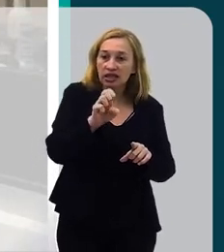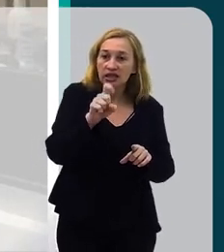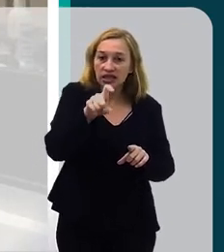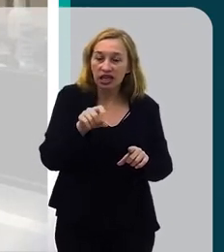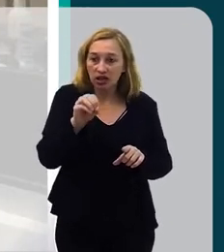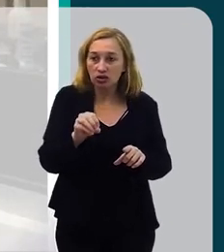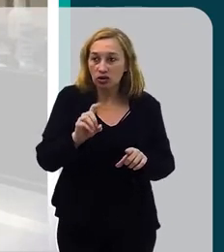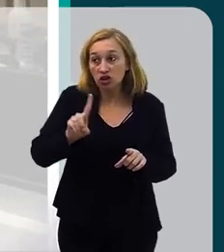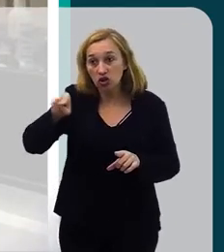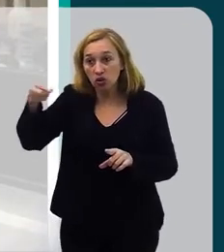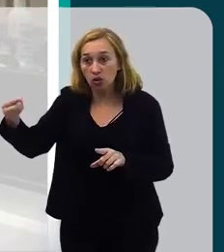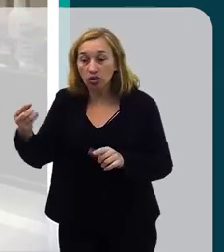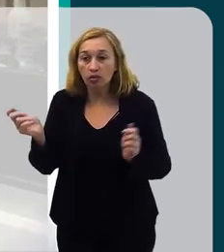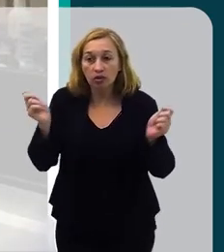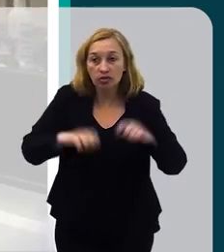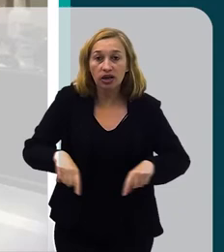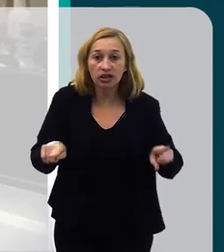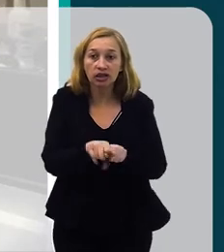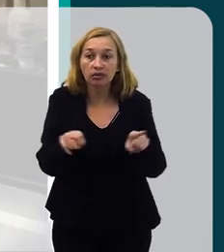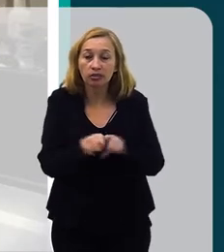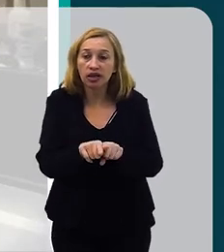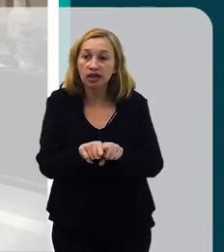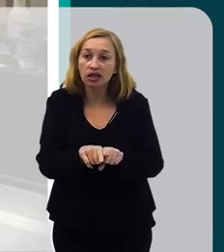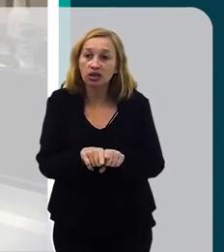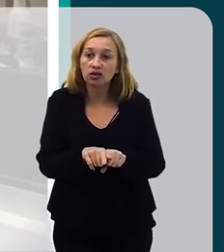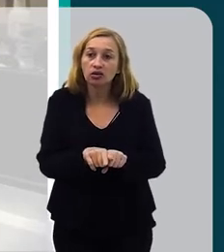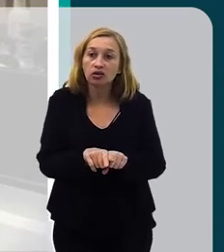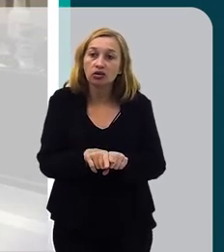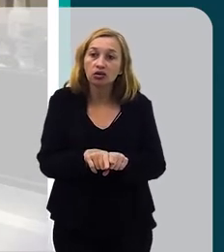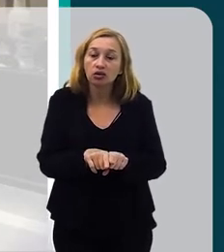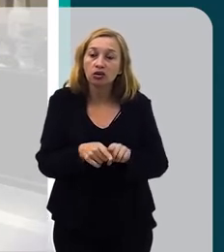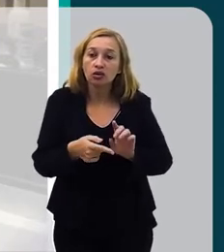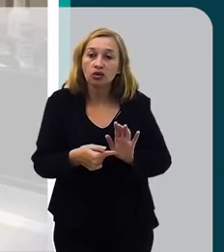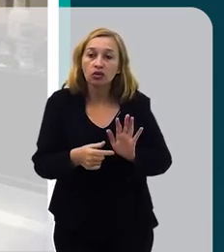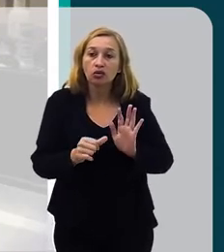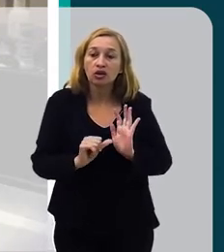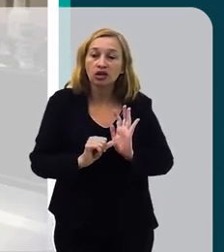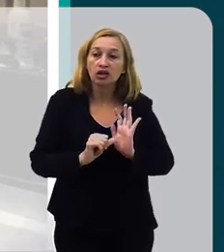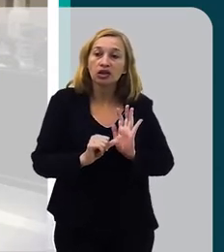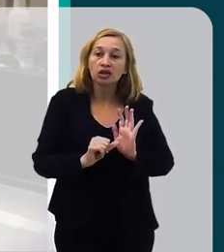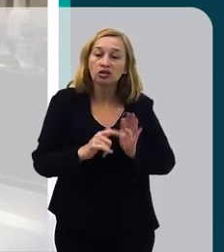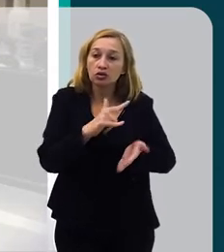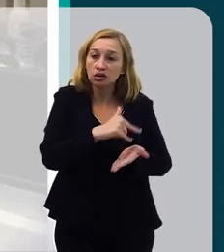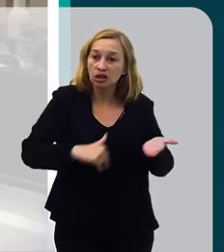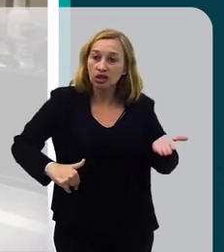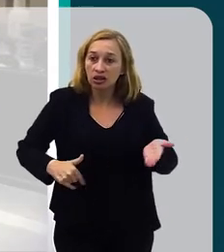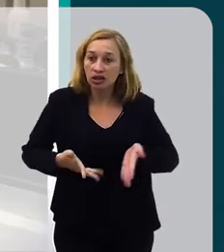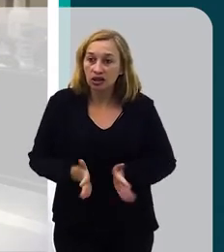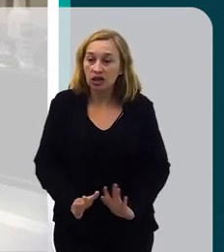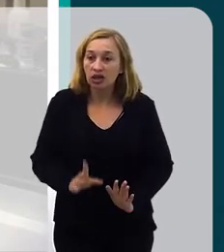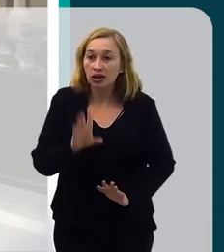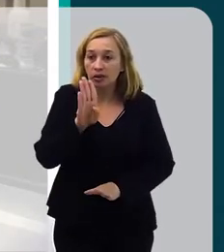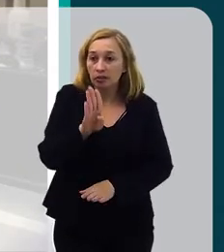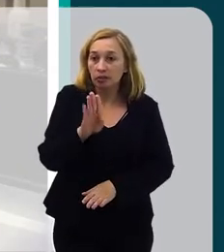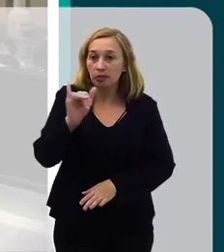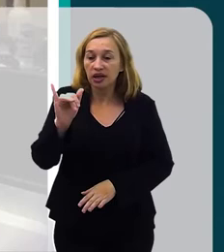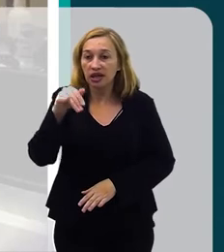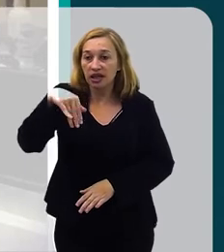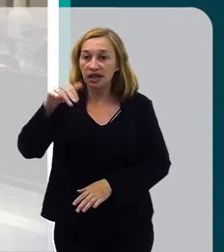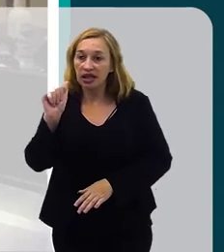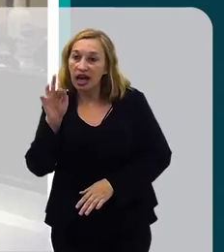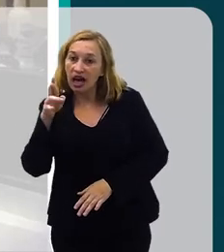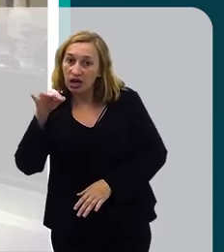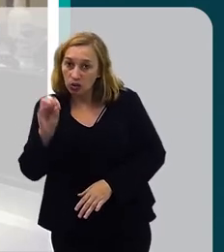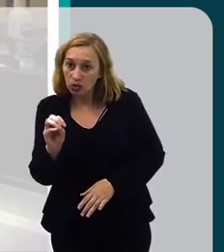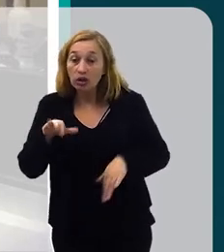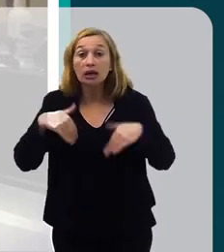sexo, seja outro. Porque hoje tem a possibilidade também de você constar na sua certidão ser não